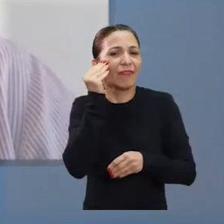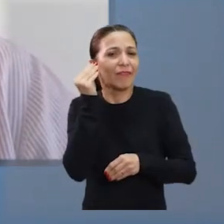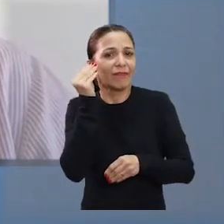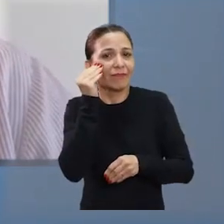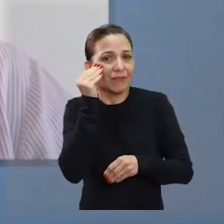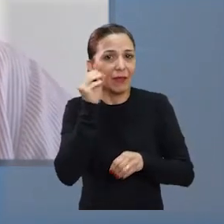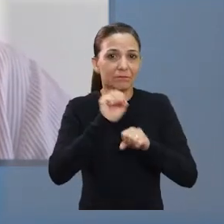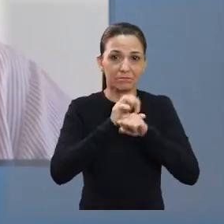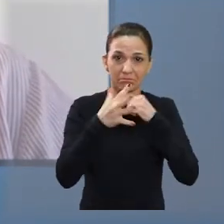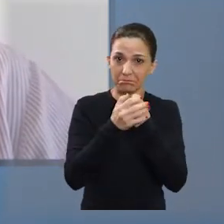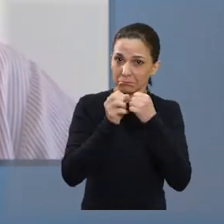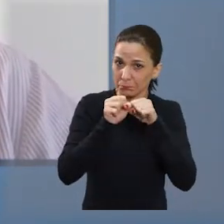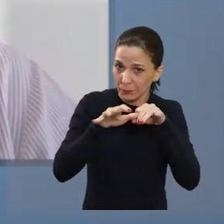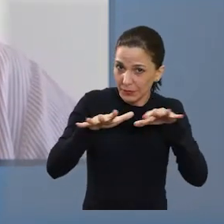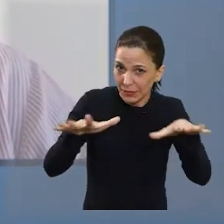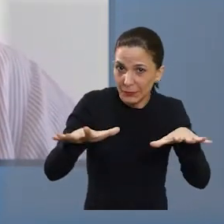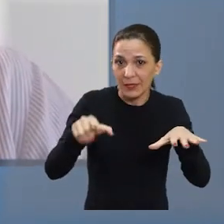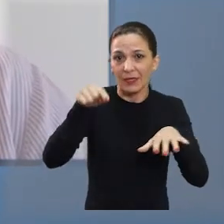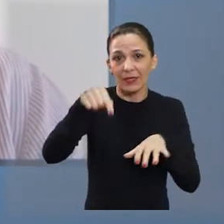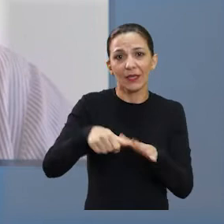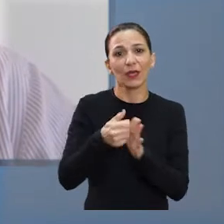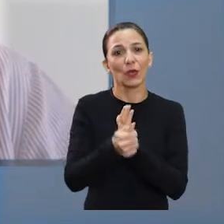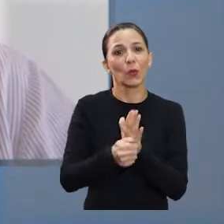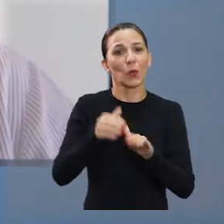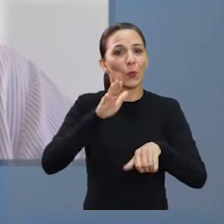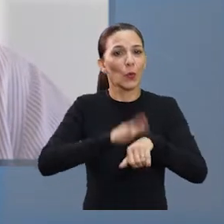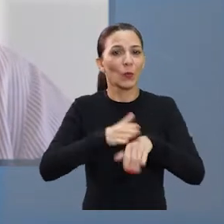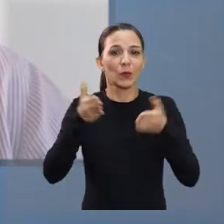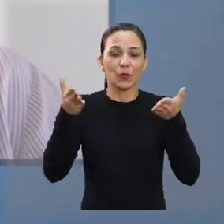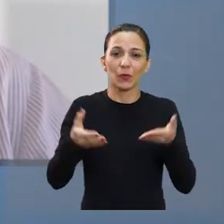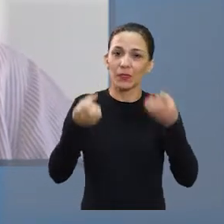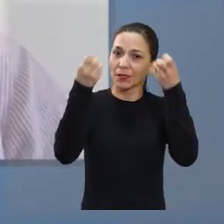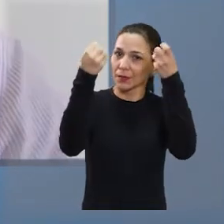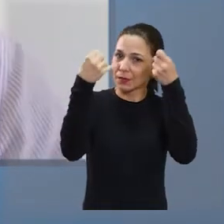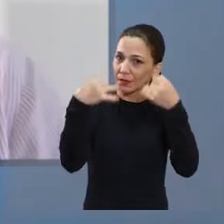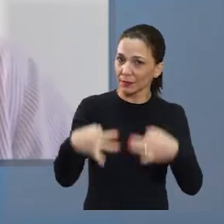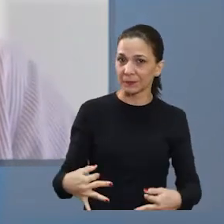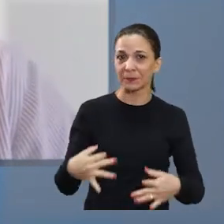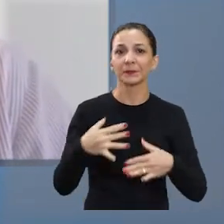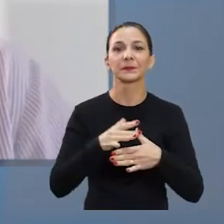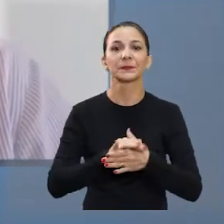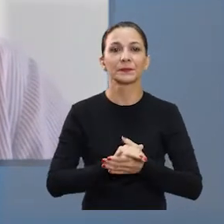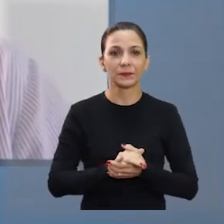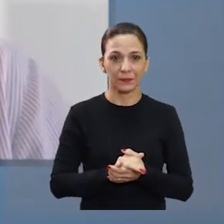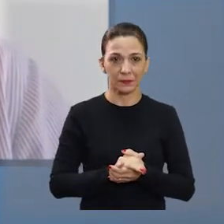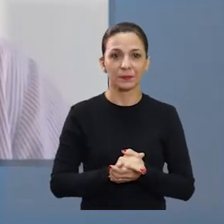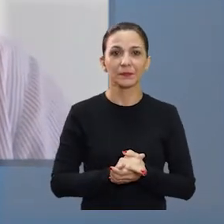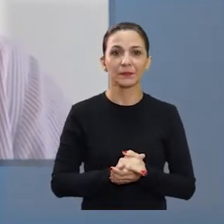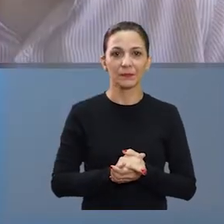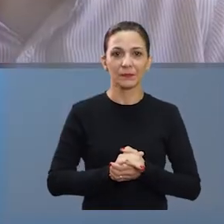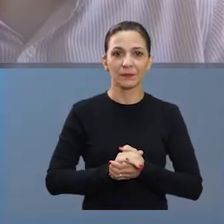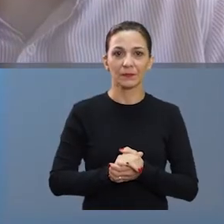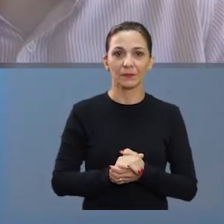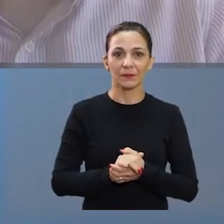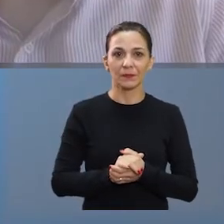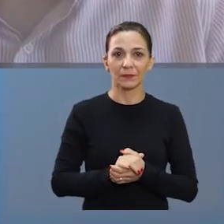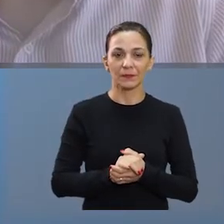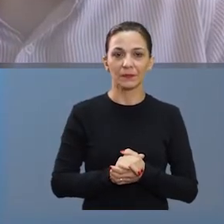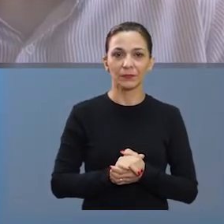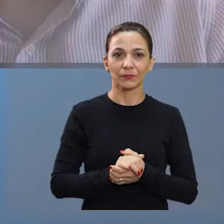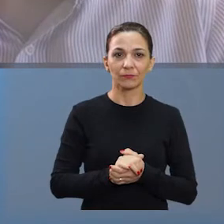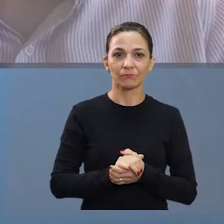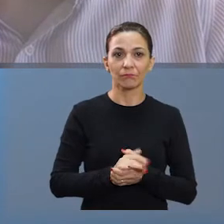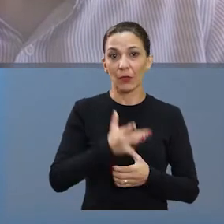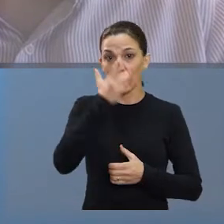as dúvidas, né, e explicar um pouco o nosso cenário atual de como está a situação epidemiológica